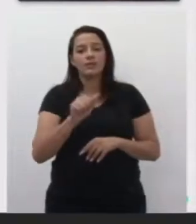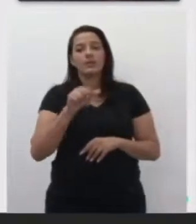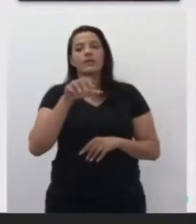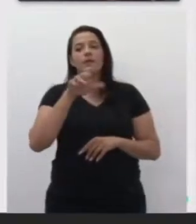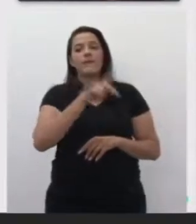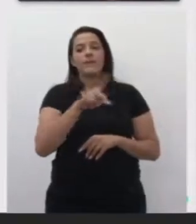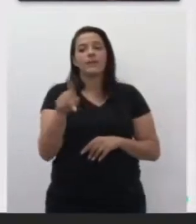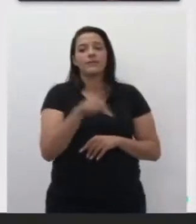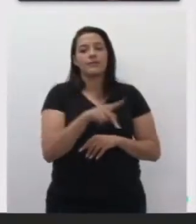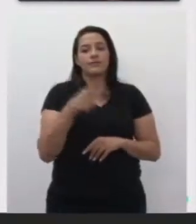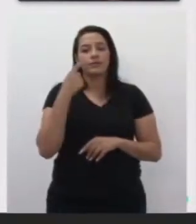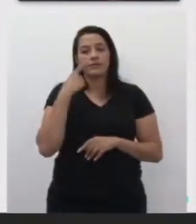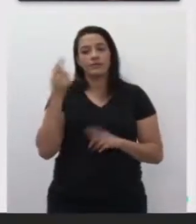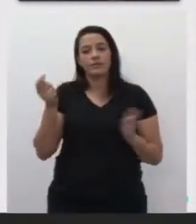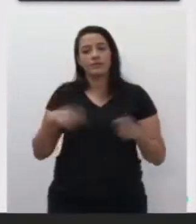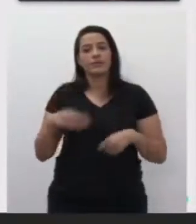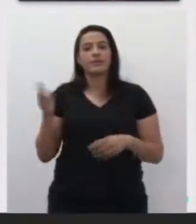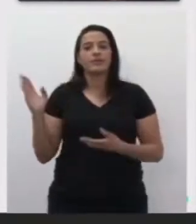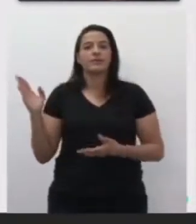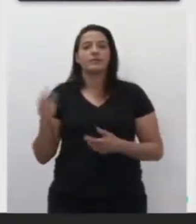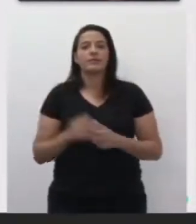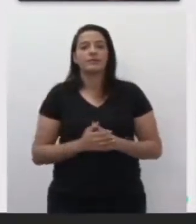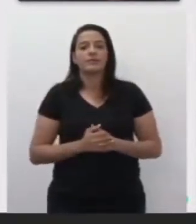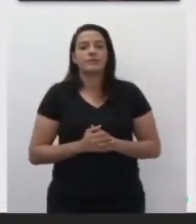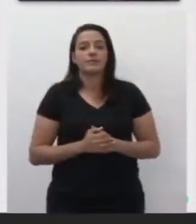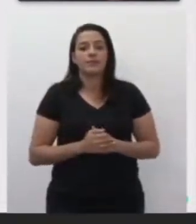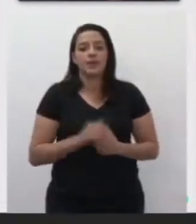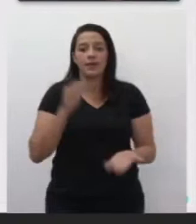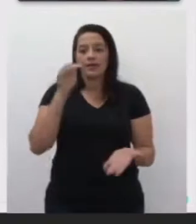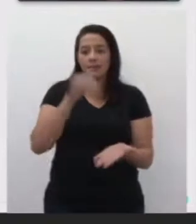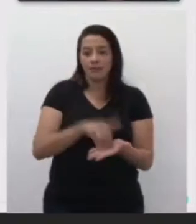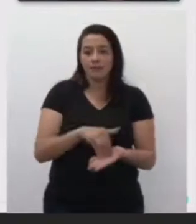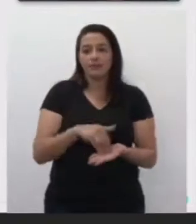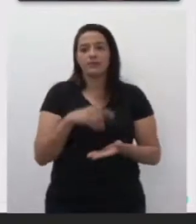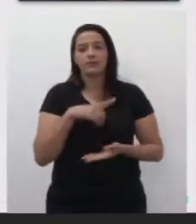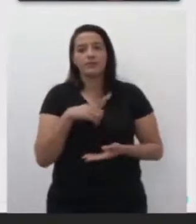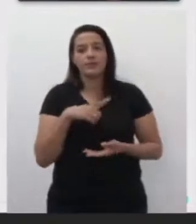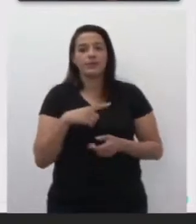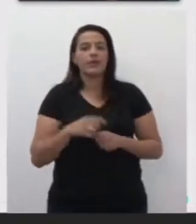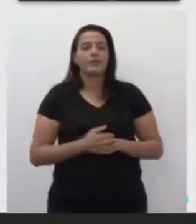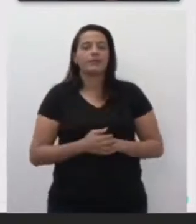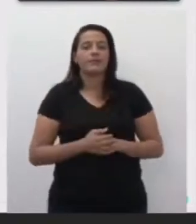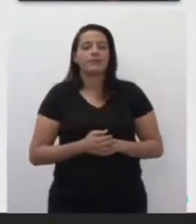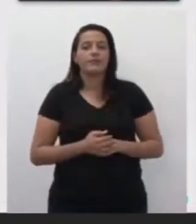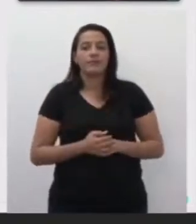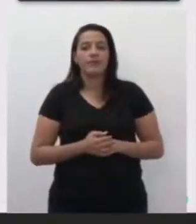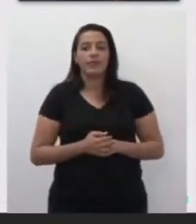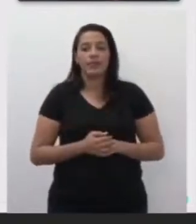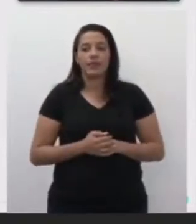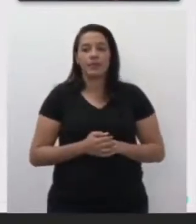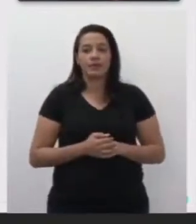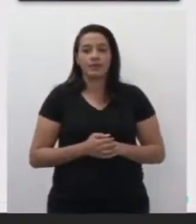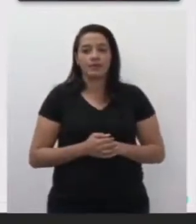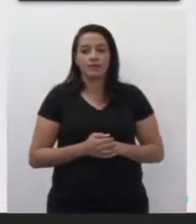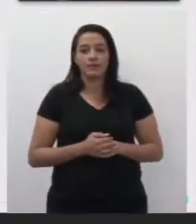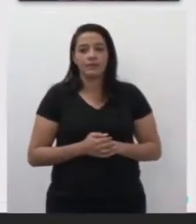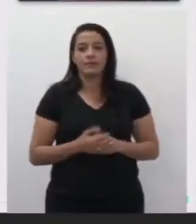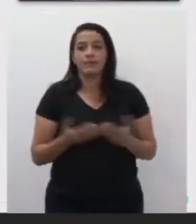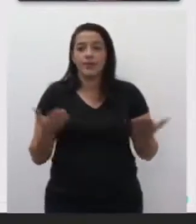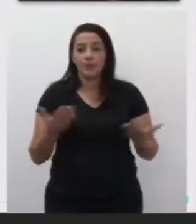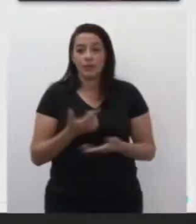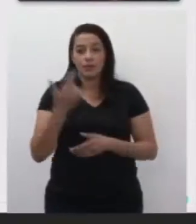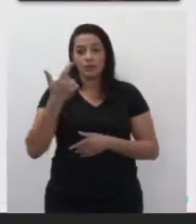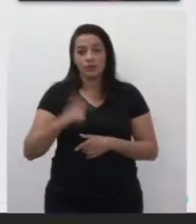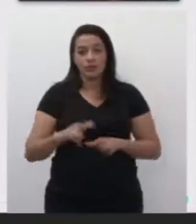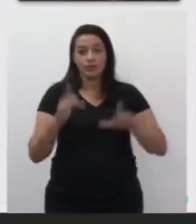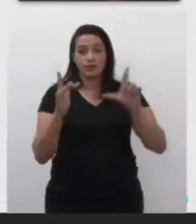SEDUC, posso utilizar a plataforma? Lá embaixo tem envie uma solicitação. Eu vou compartilhar aqui esse link, aqui